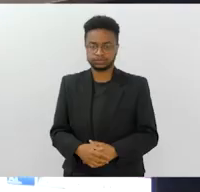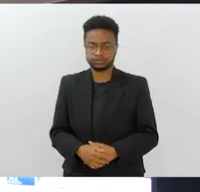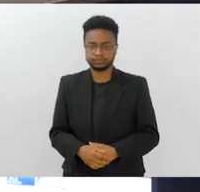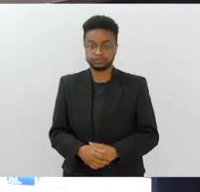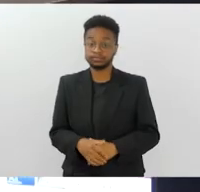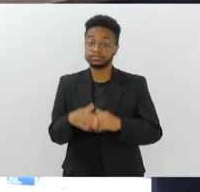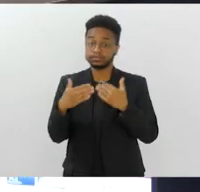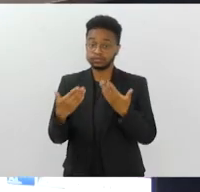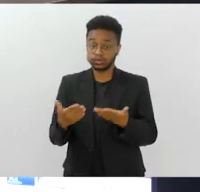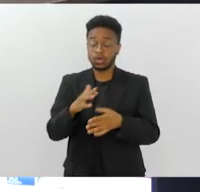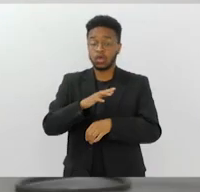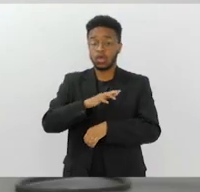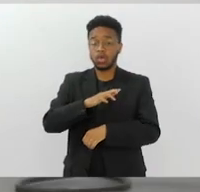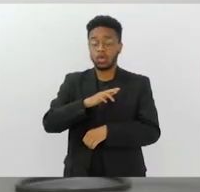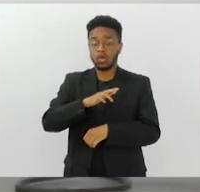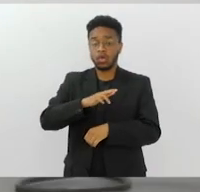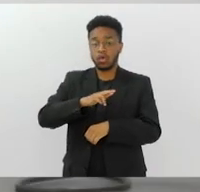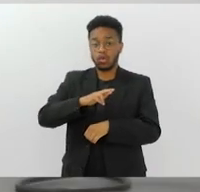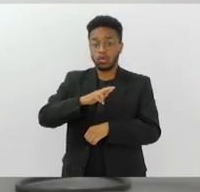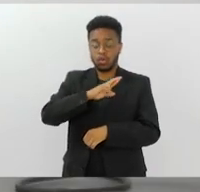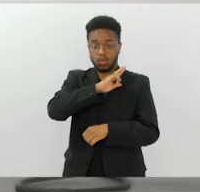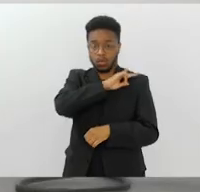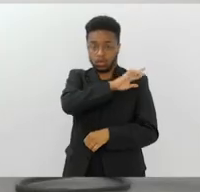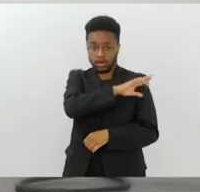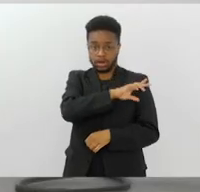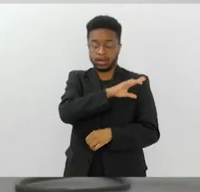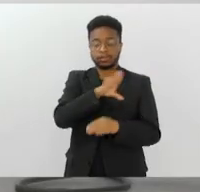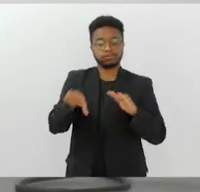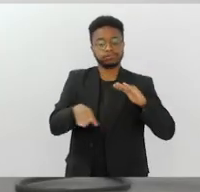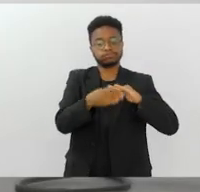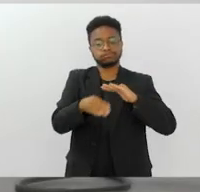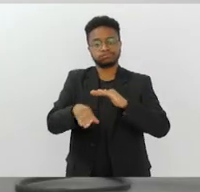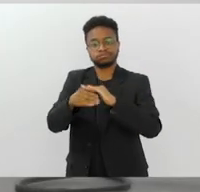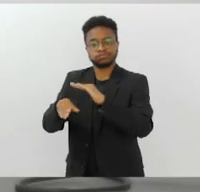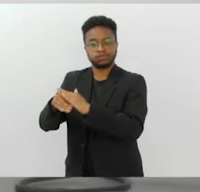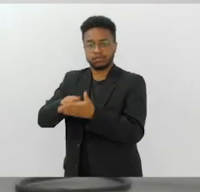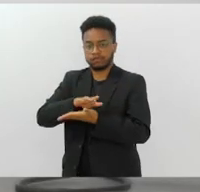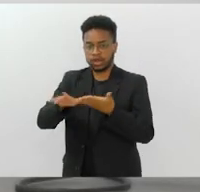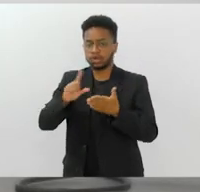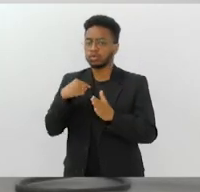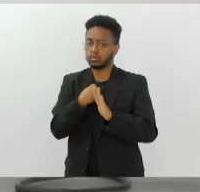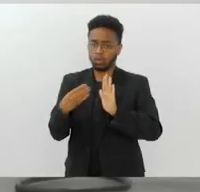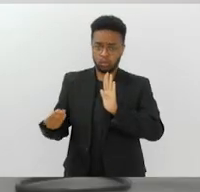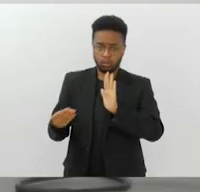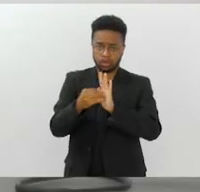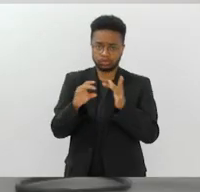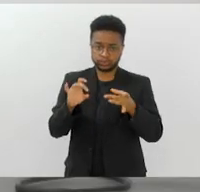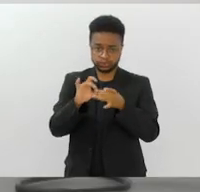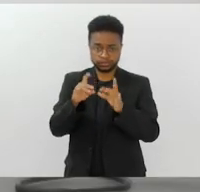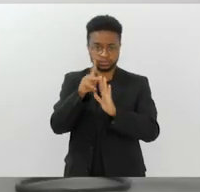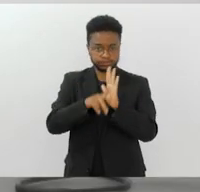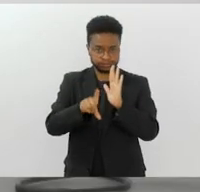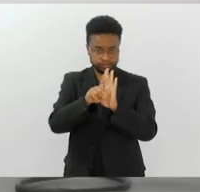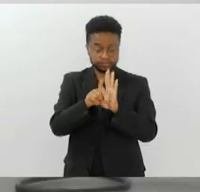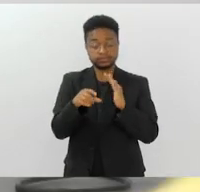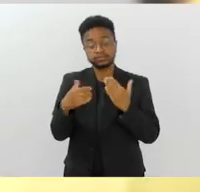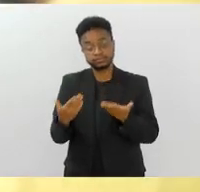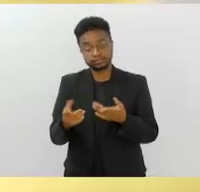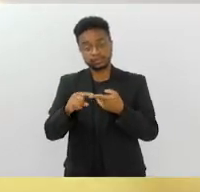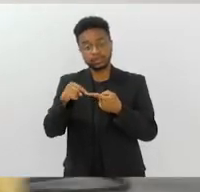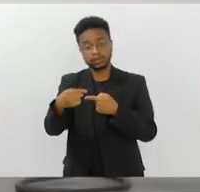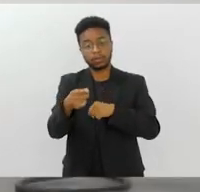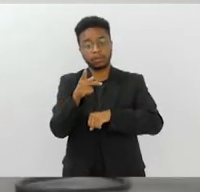esses coronéis apresentaram várias emendas nós incorporamos todas elas ao projeto e o projeto